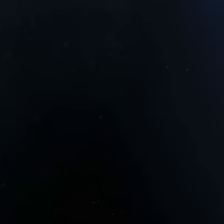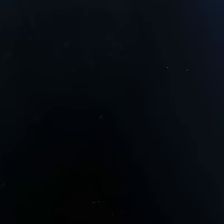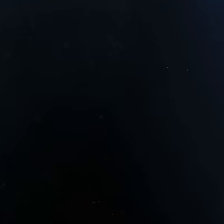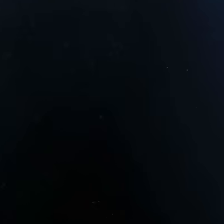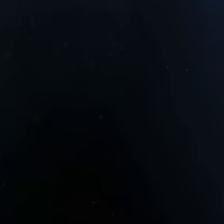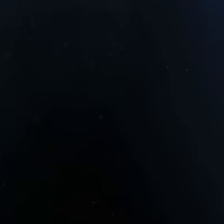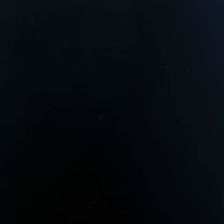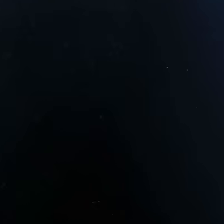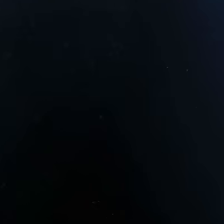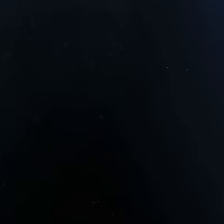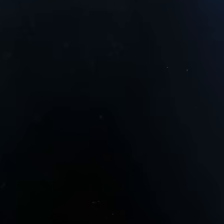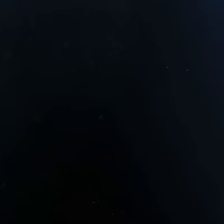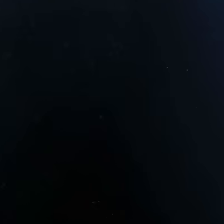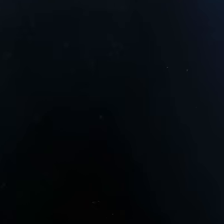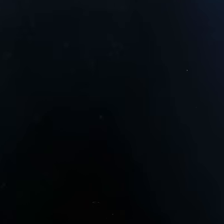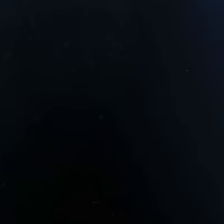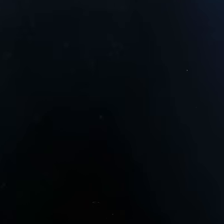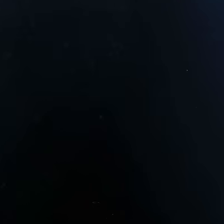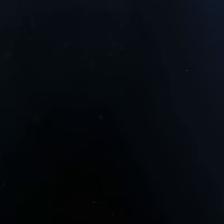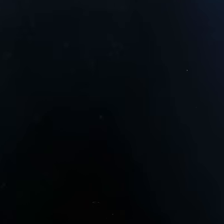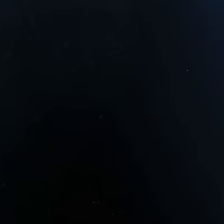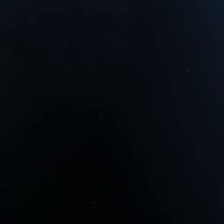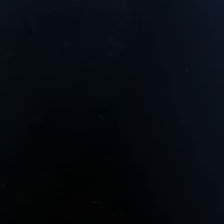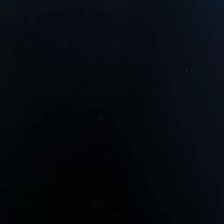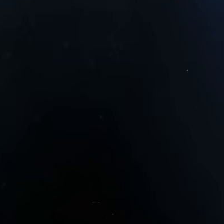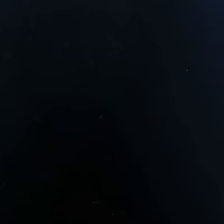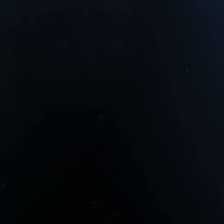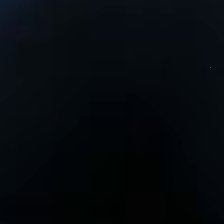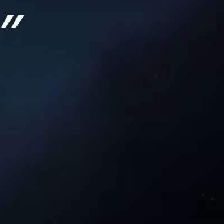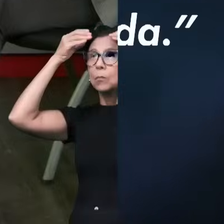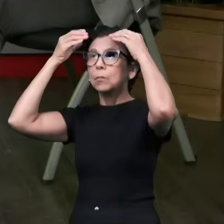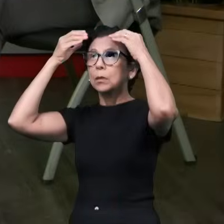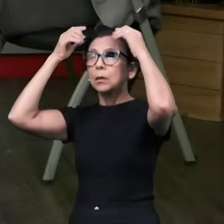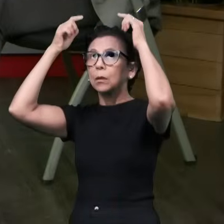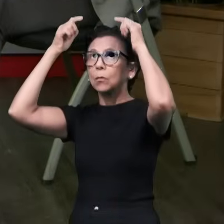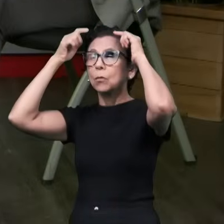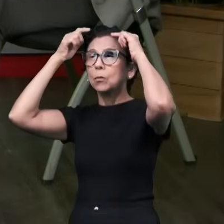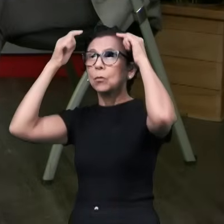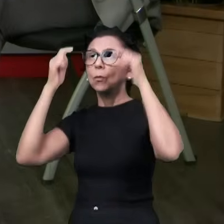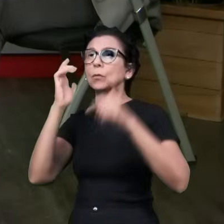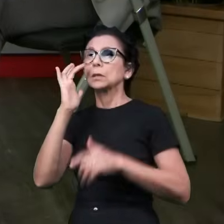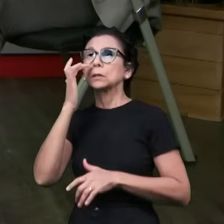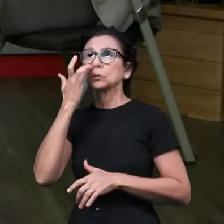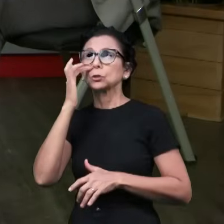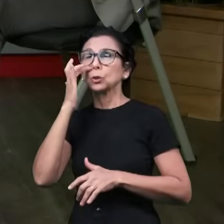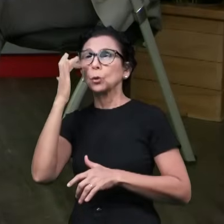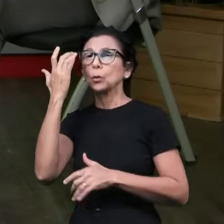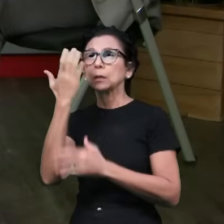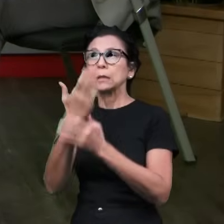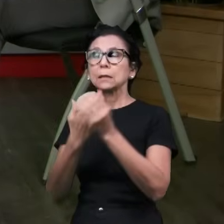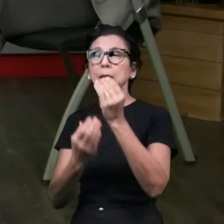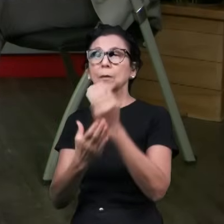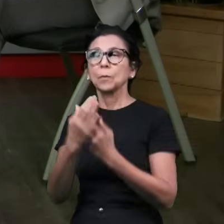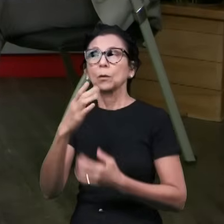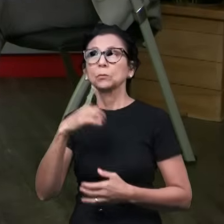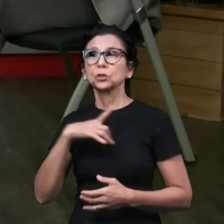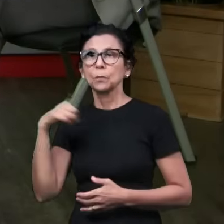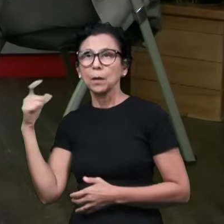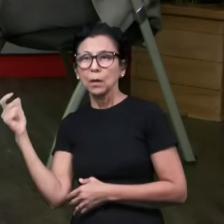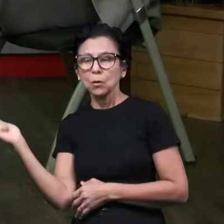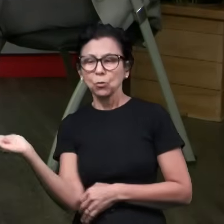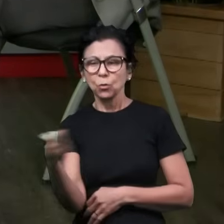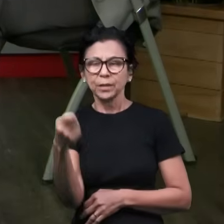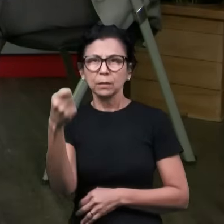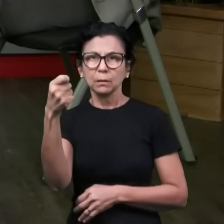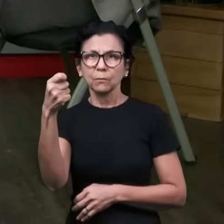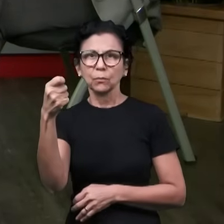sua cabeça uma coroa de ouro e na sua mão uma foice aguda. Sérgio, que palavra é